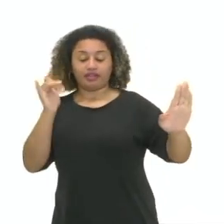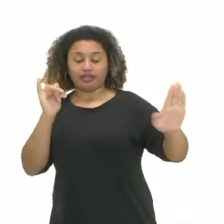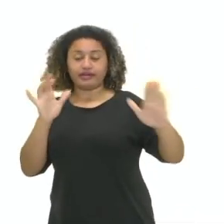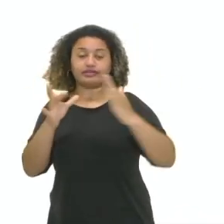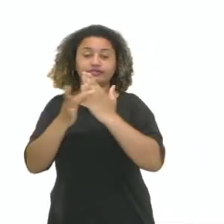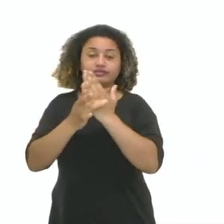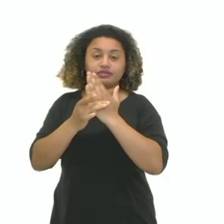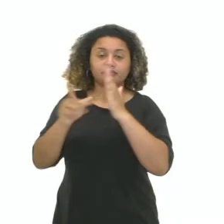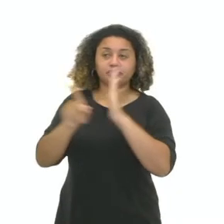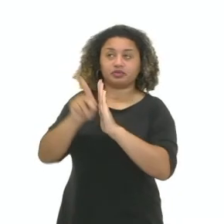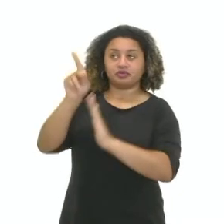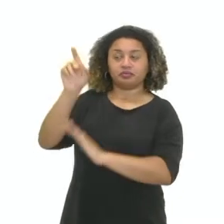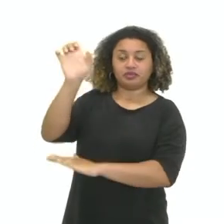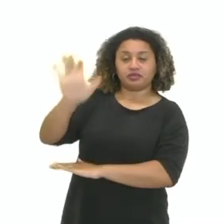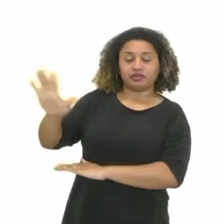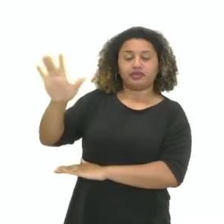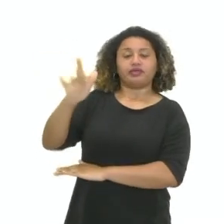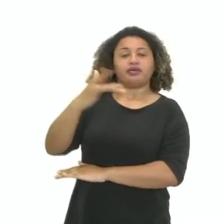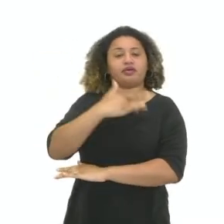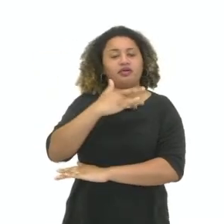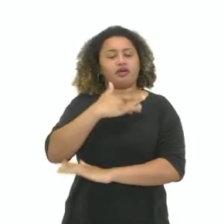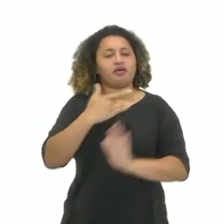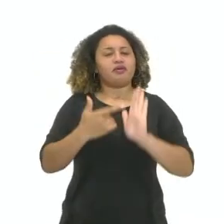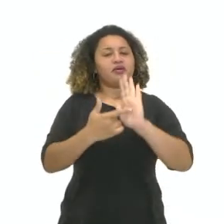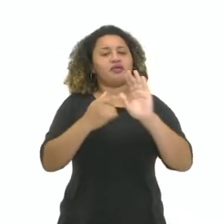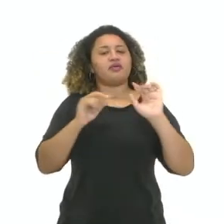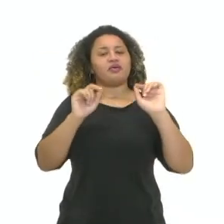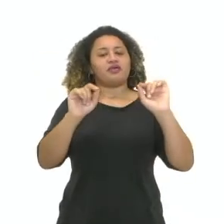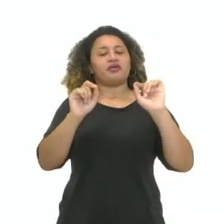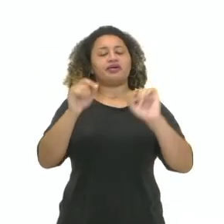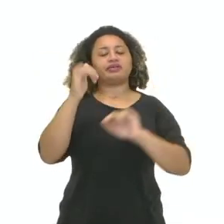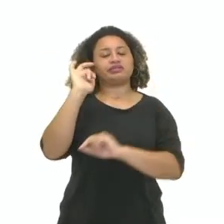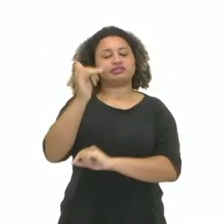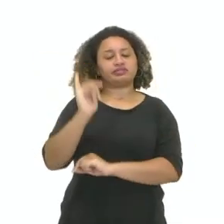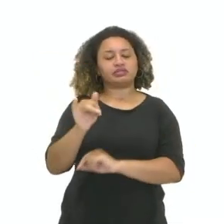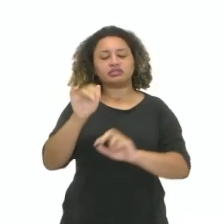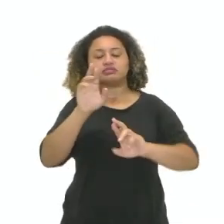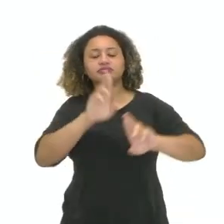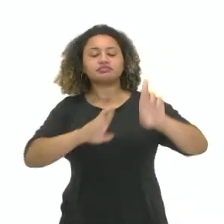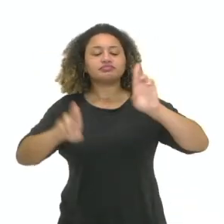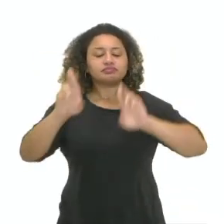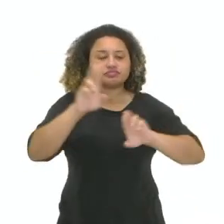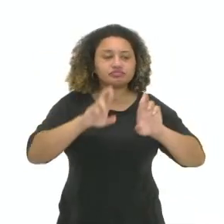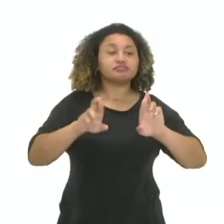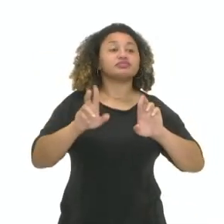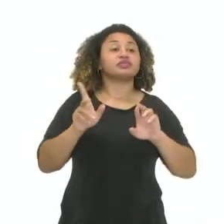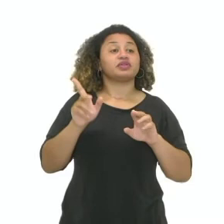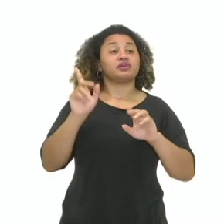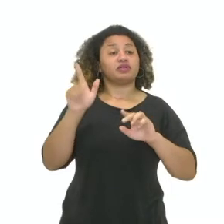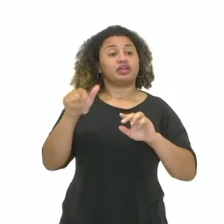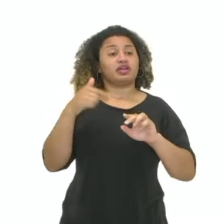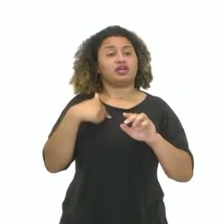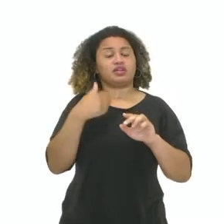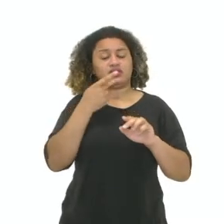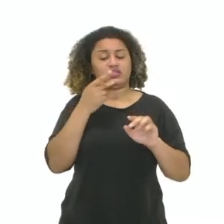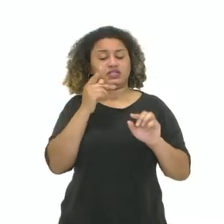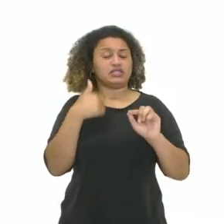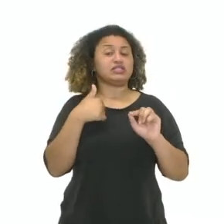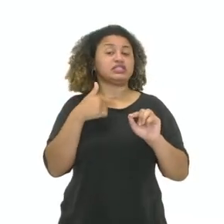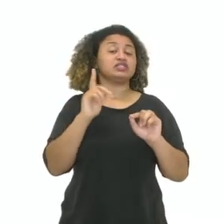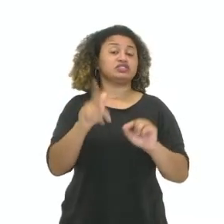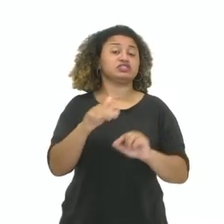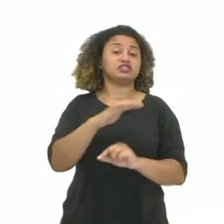realistas europeias, o romance apresenta um narrador observador aqui considerado defunto autor.